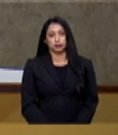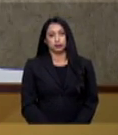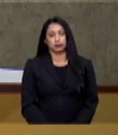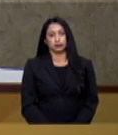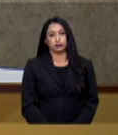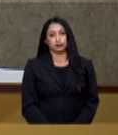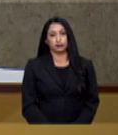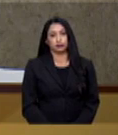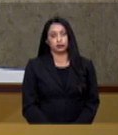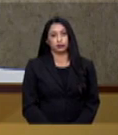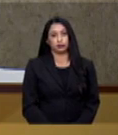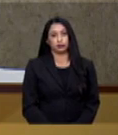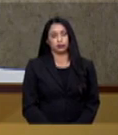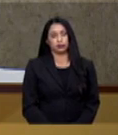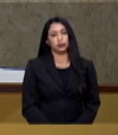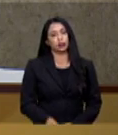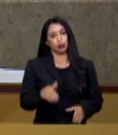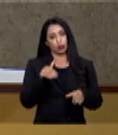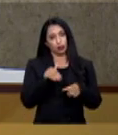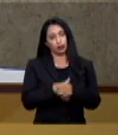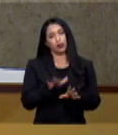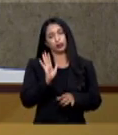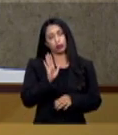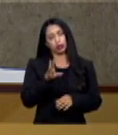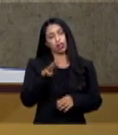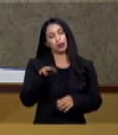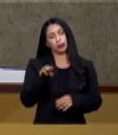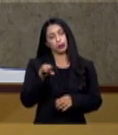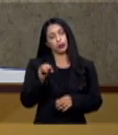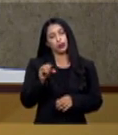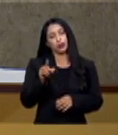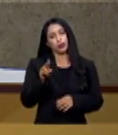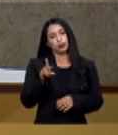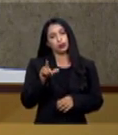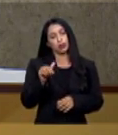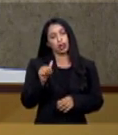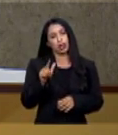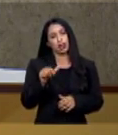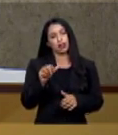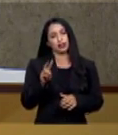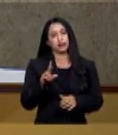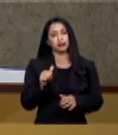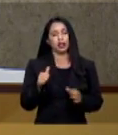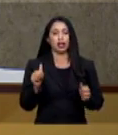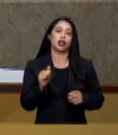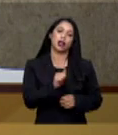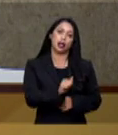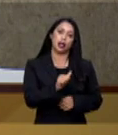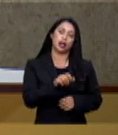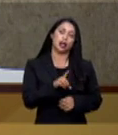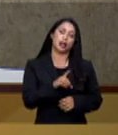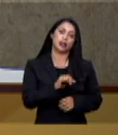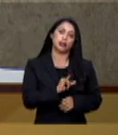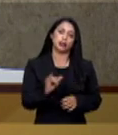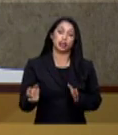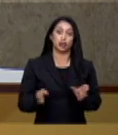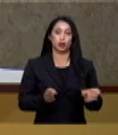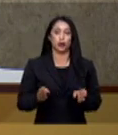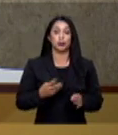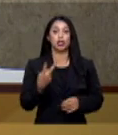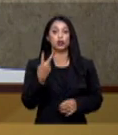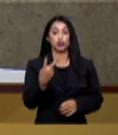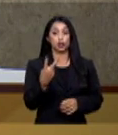Ministro Nunes Marques, no próprio voto, já modulava a declaração de constitucionalidade, concedendo o prazo